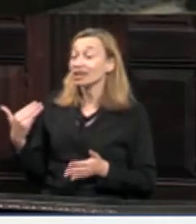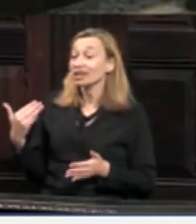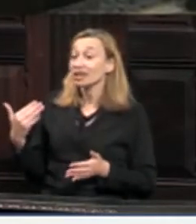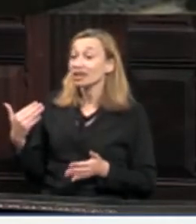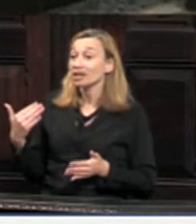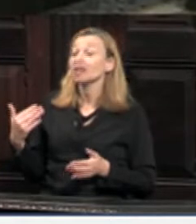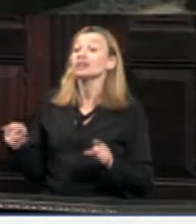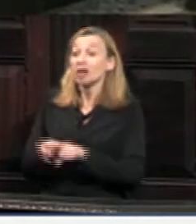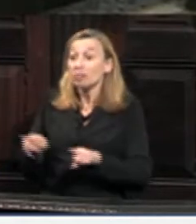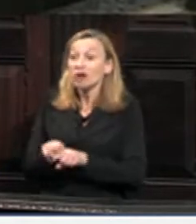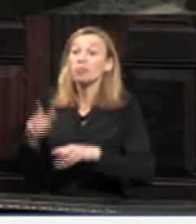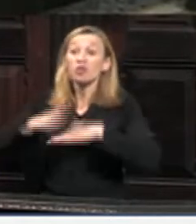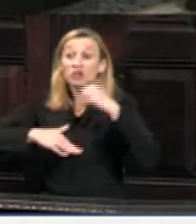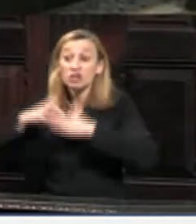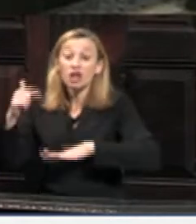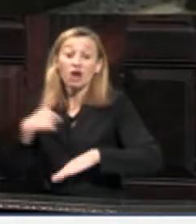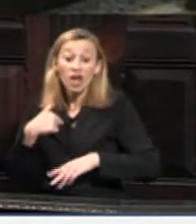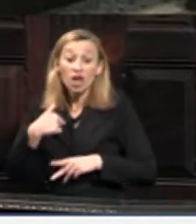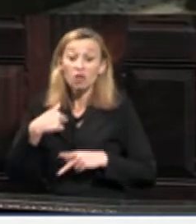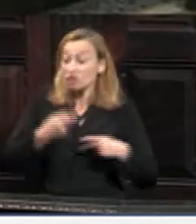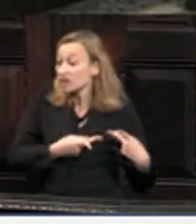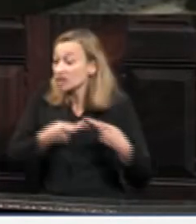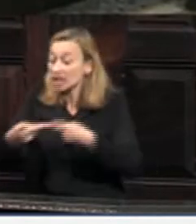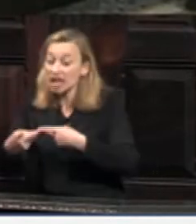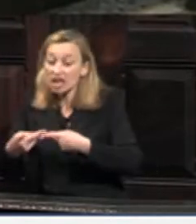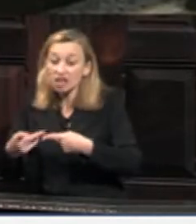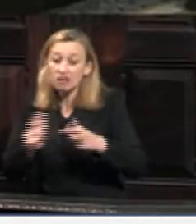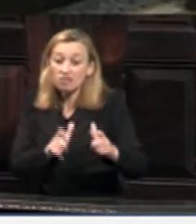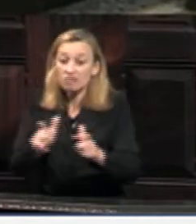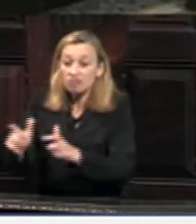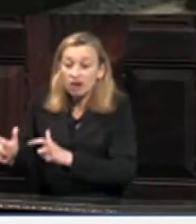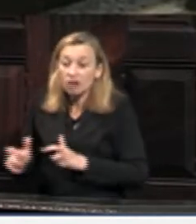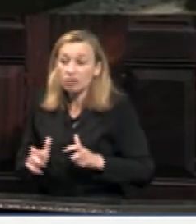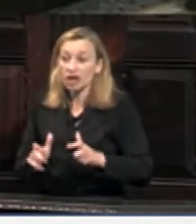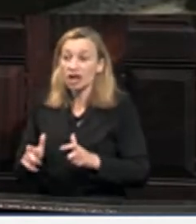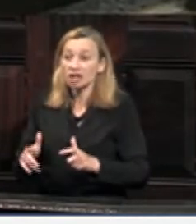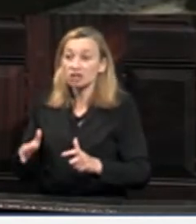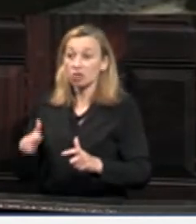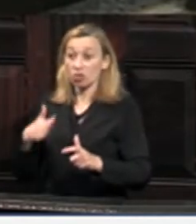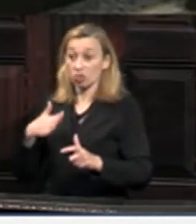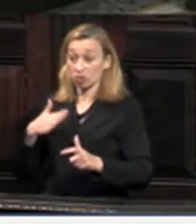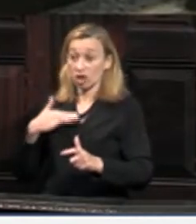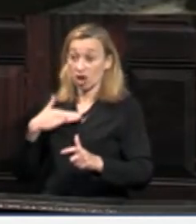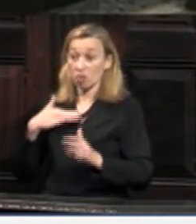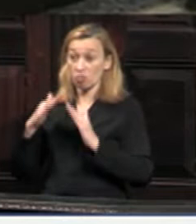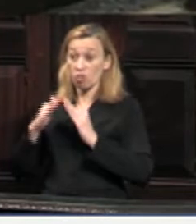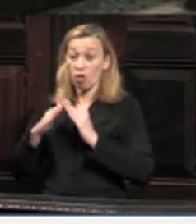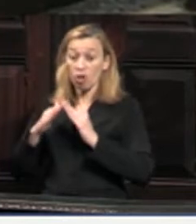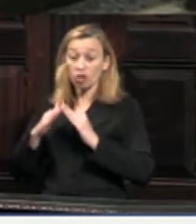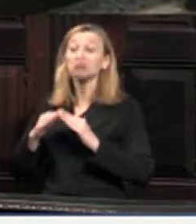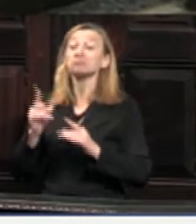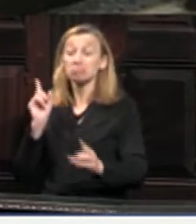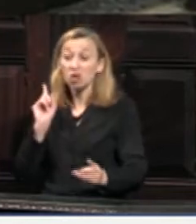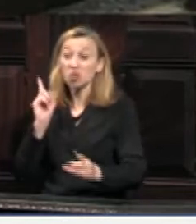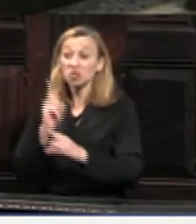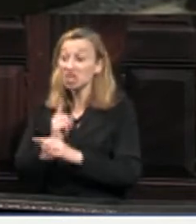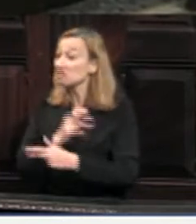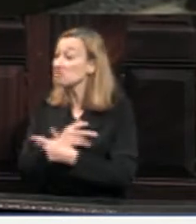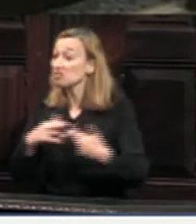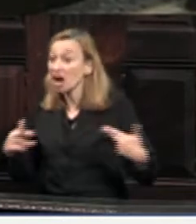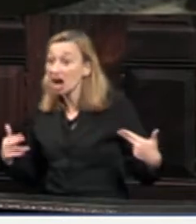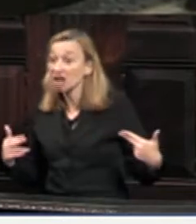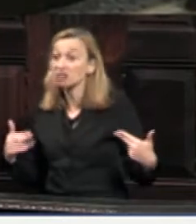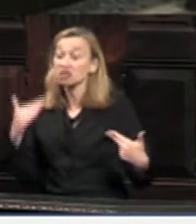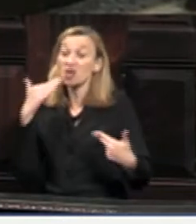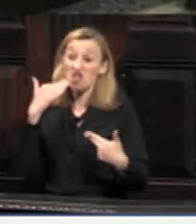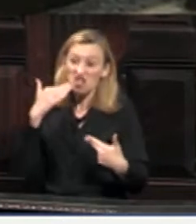e postos na minha região, encontrei também dificuldade, como Vossa Excelência muito bem disse. Porque, na verdade, eu quero aqui